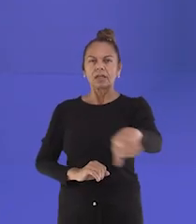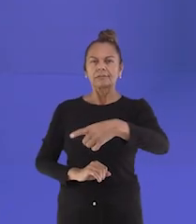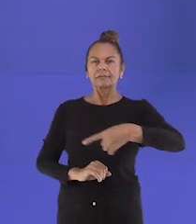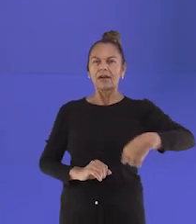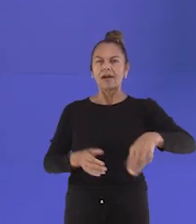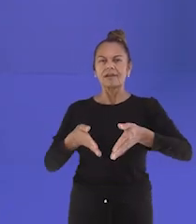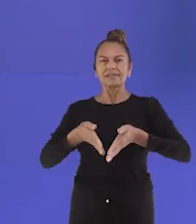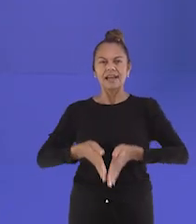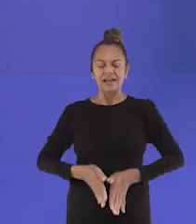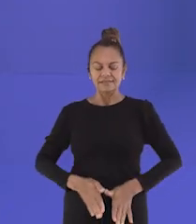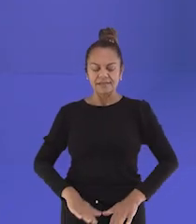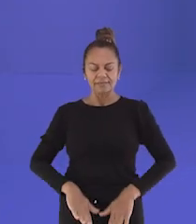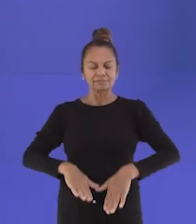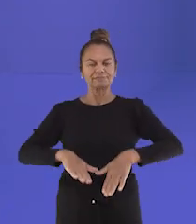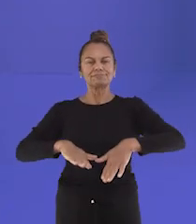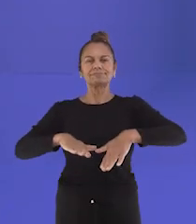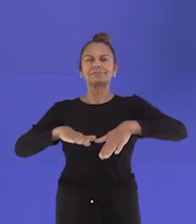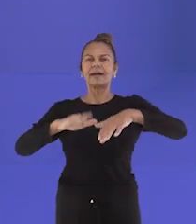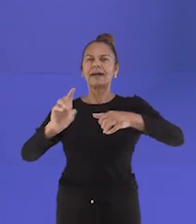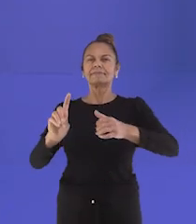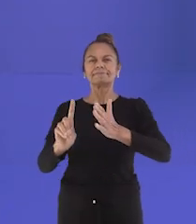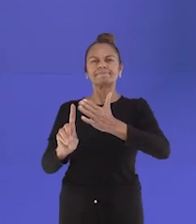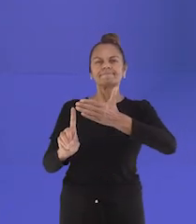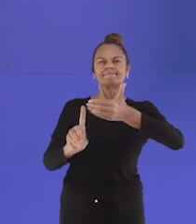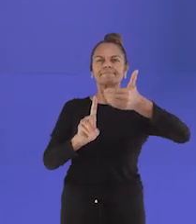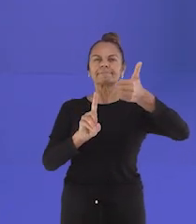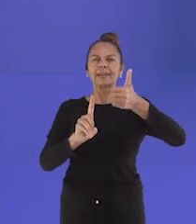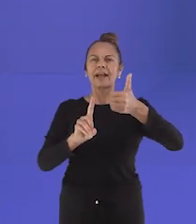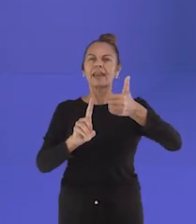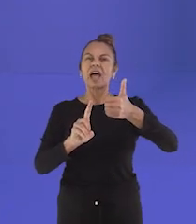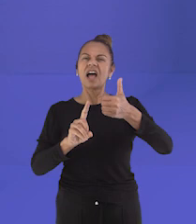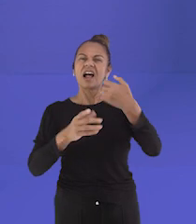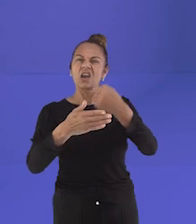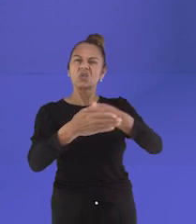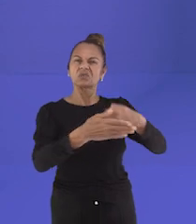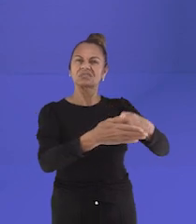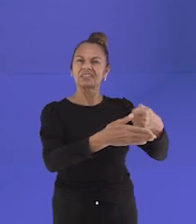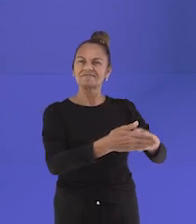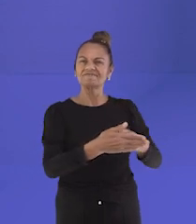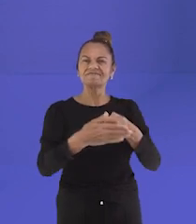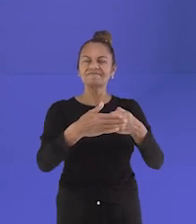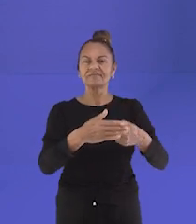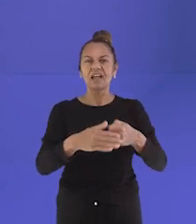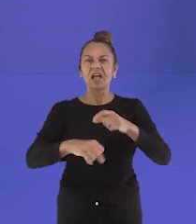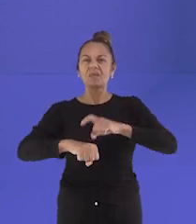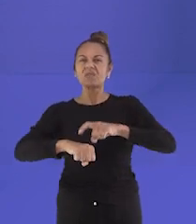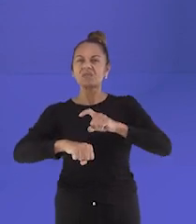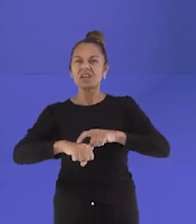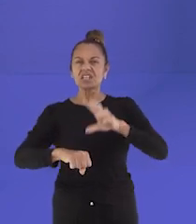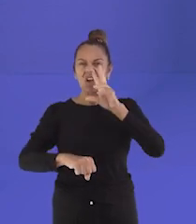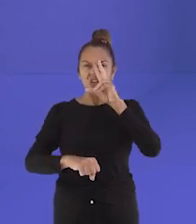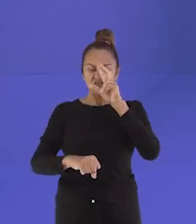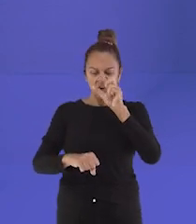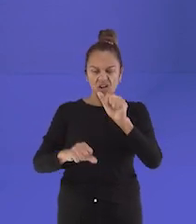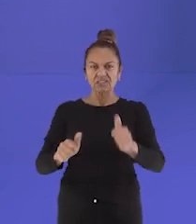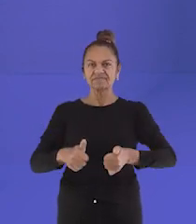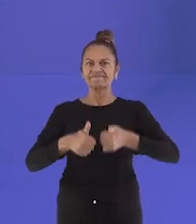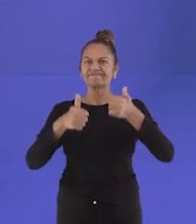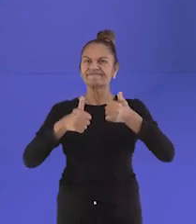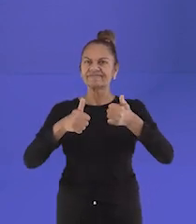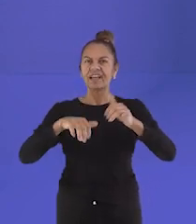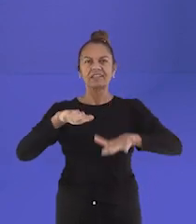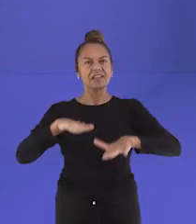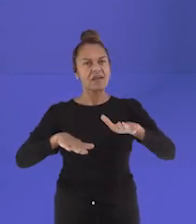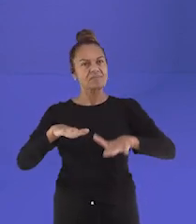somos convocados a lutar desde o nosso nascimento. Em alguns momentos estamos fortes, em outros